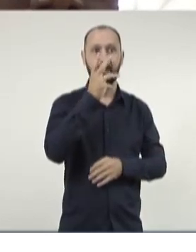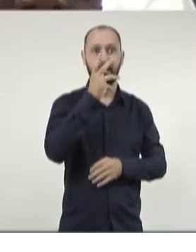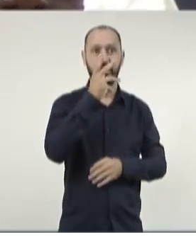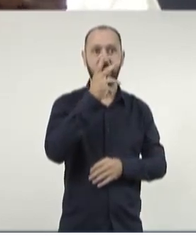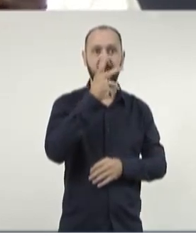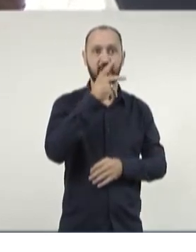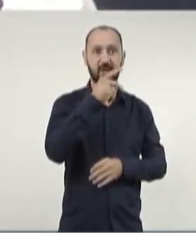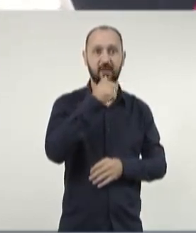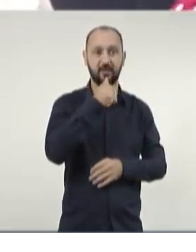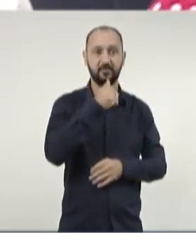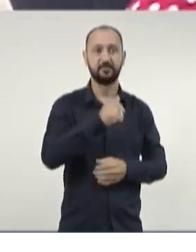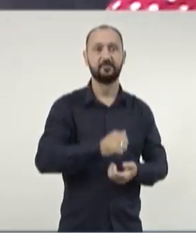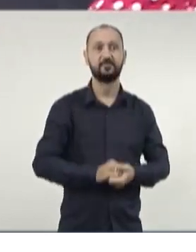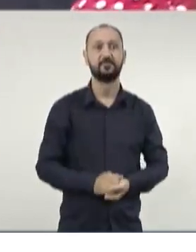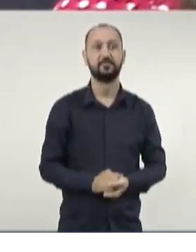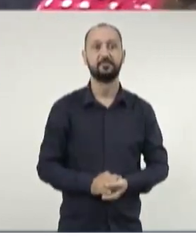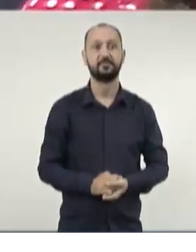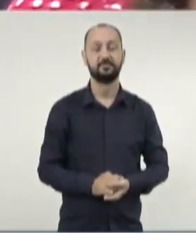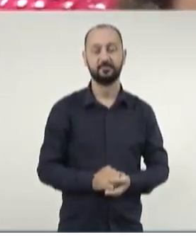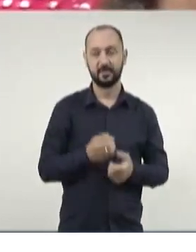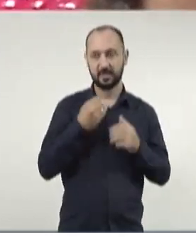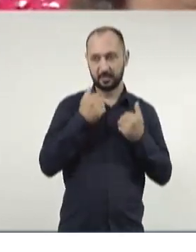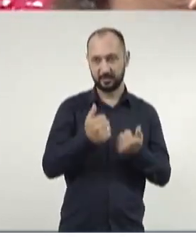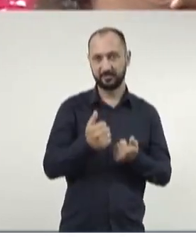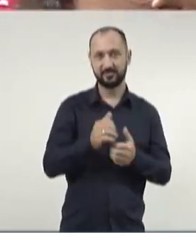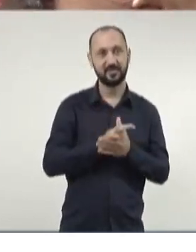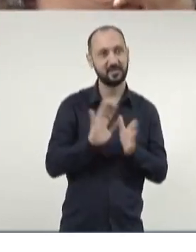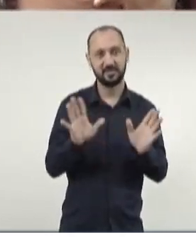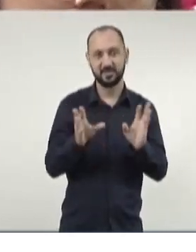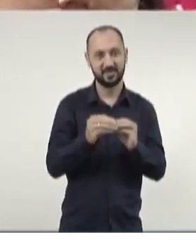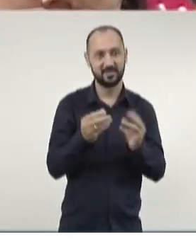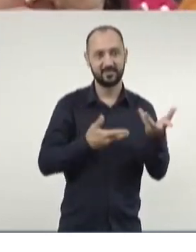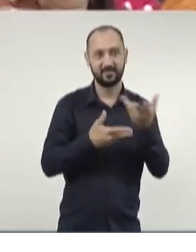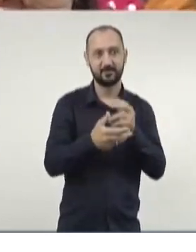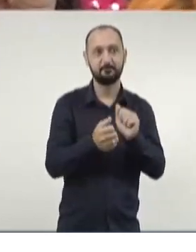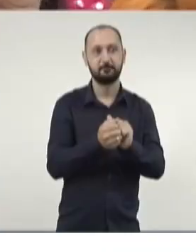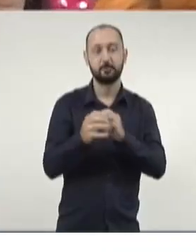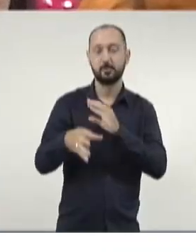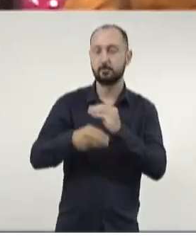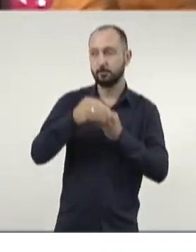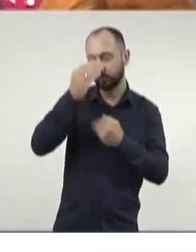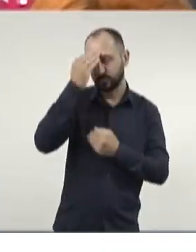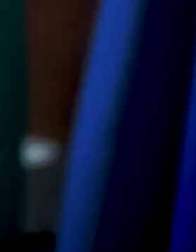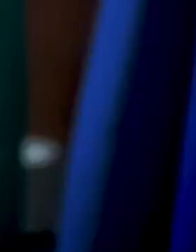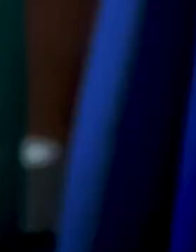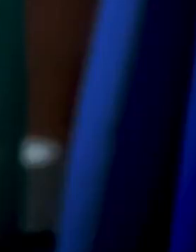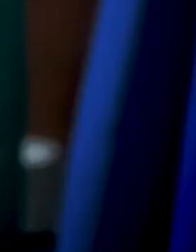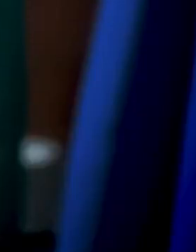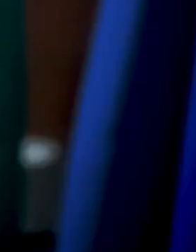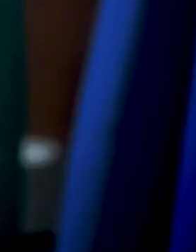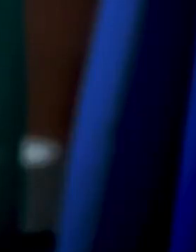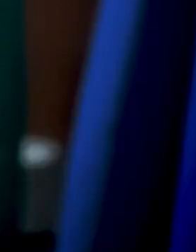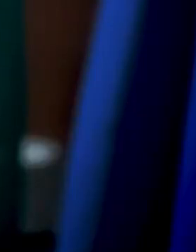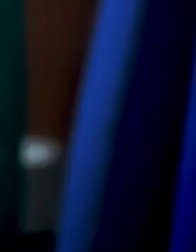tempo. Tá bom? Era só para complementar isso. Obrigada, doutora.